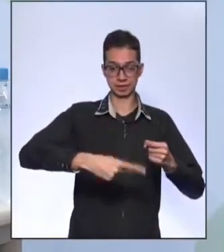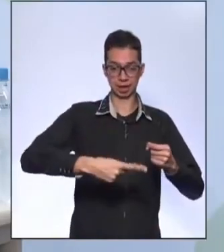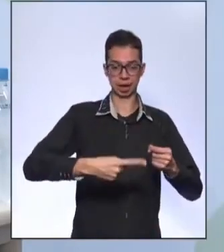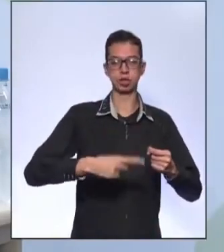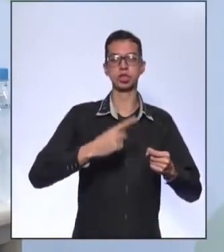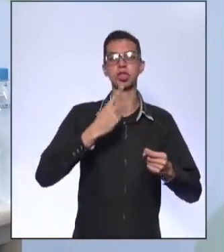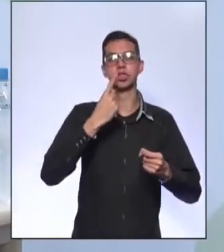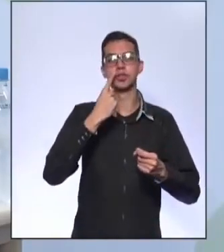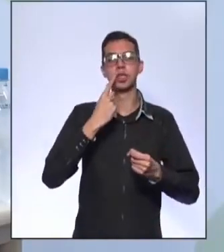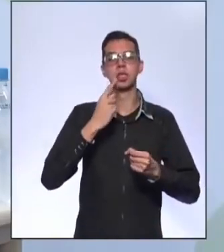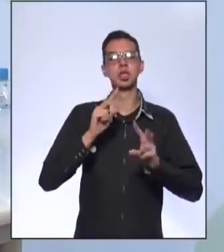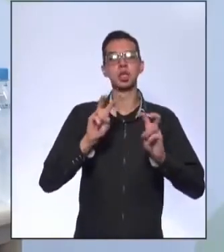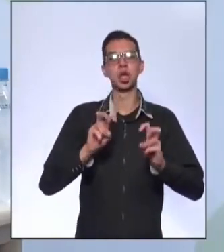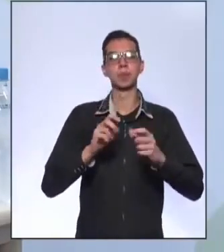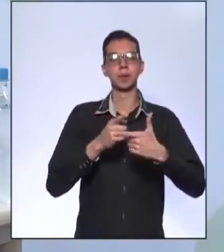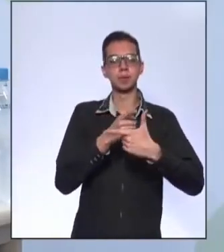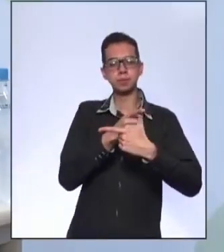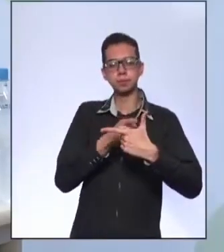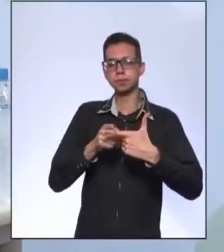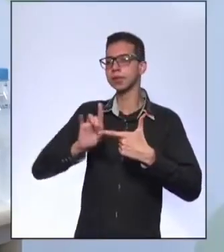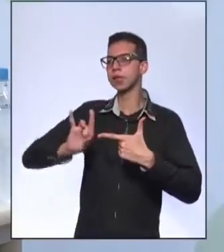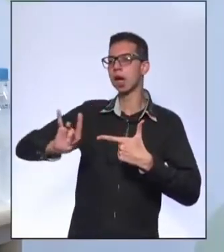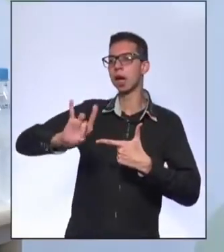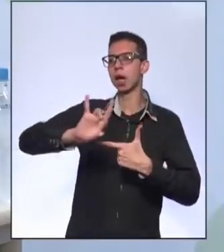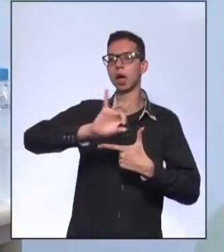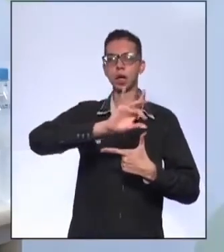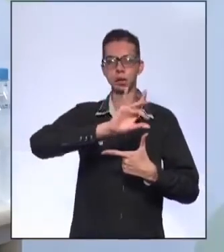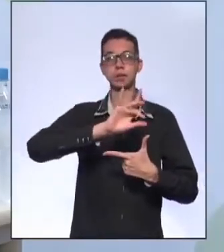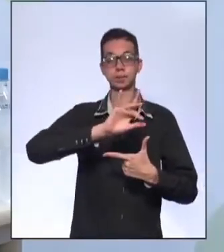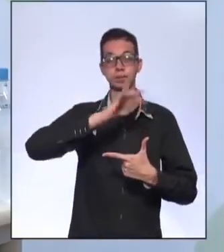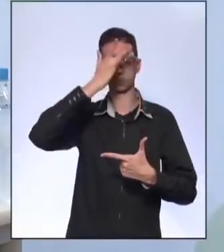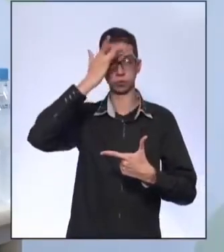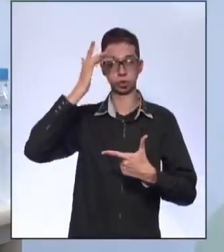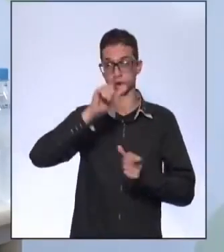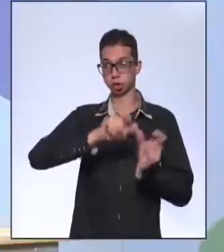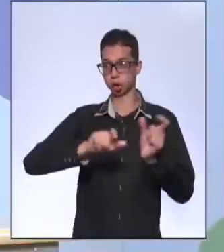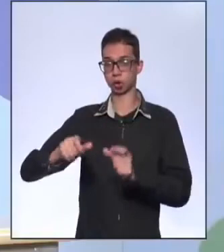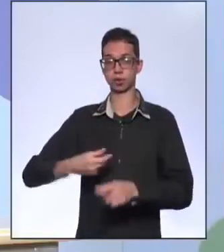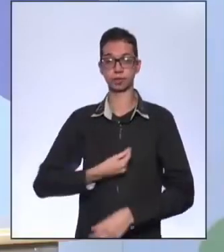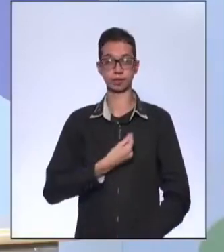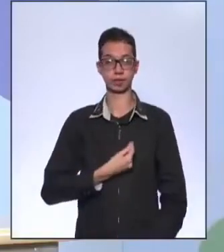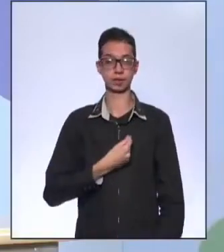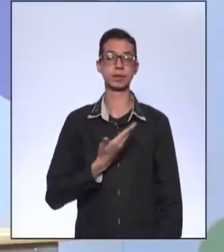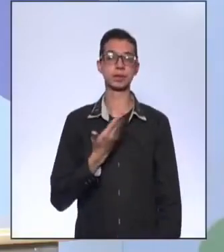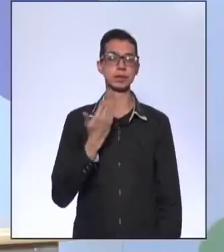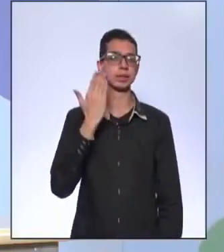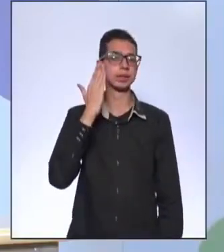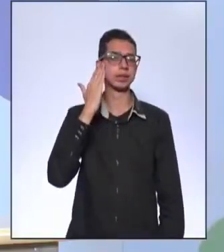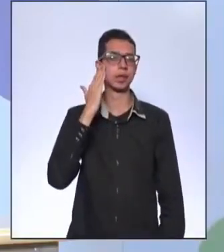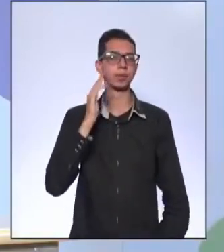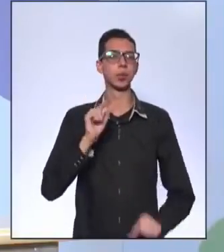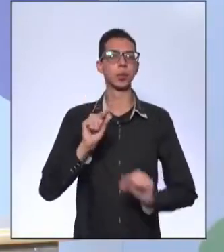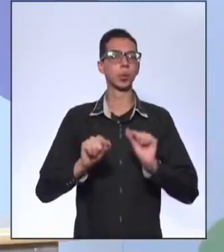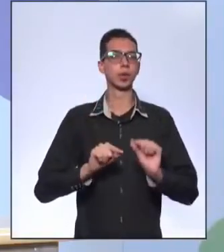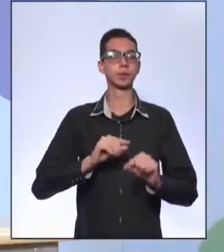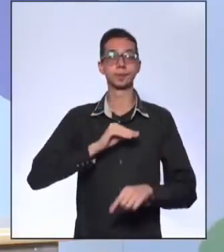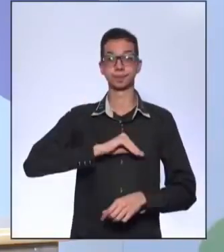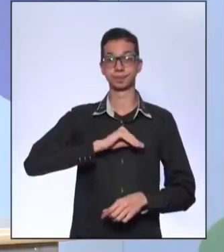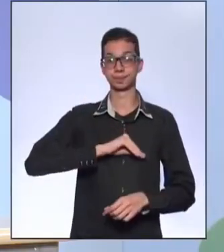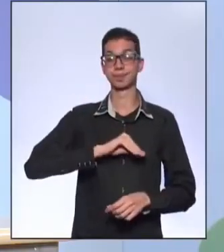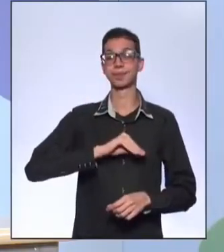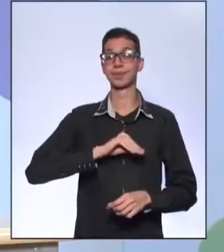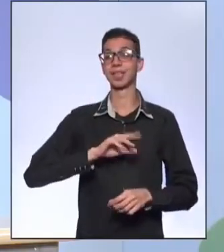dá uma média de 42 mil reais É lógico a gente sabe que não é no geral isso aí não é posição de renda é bem